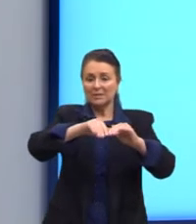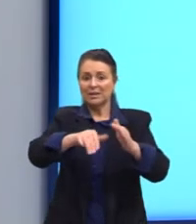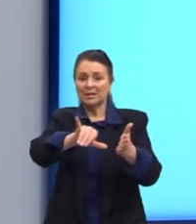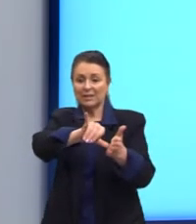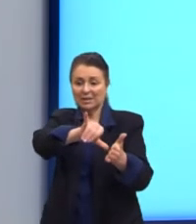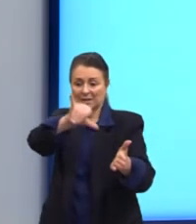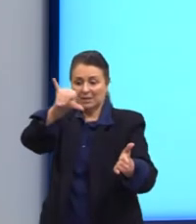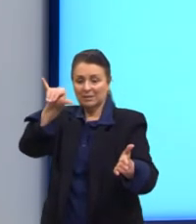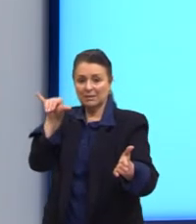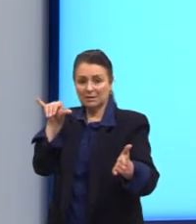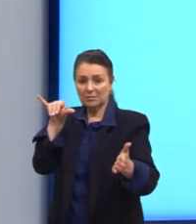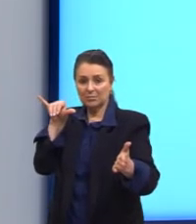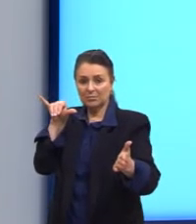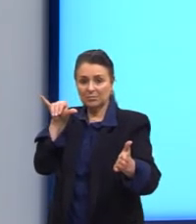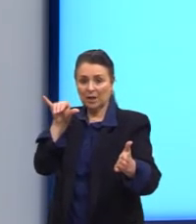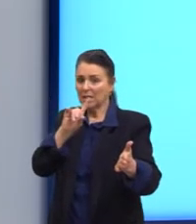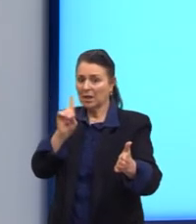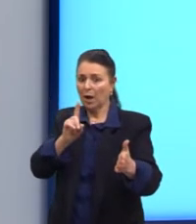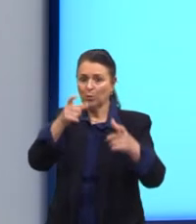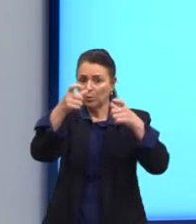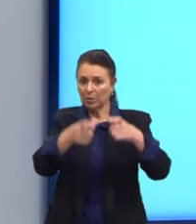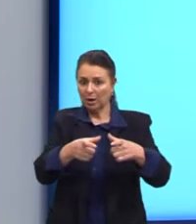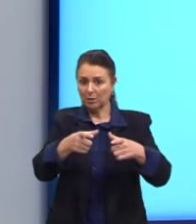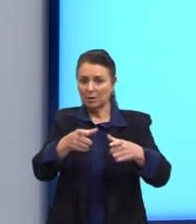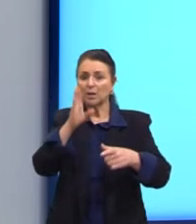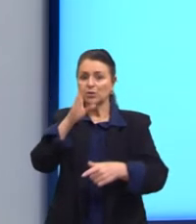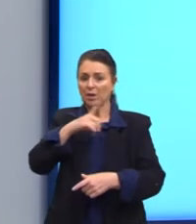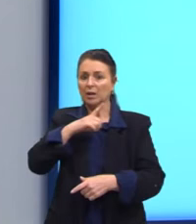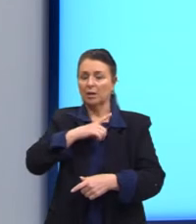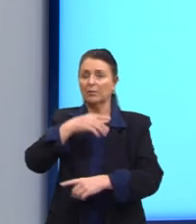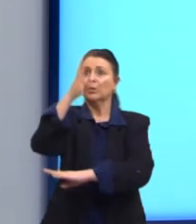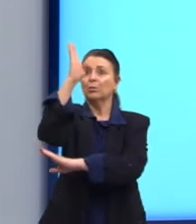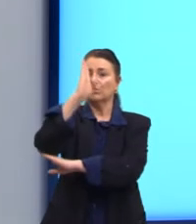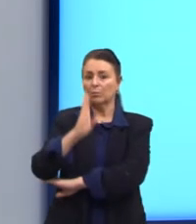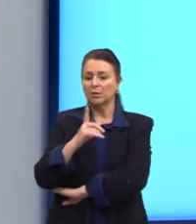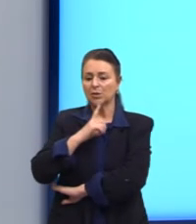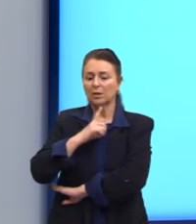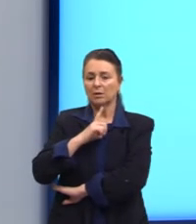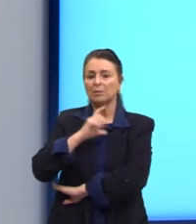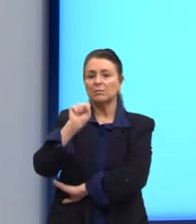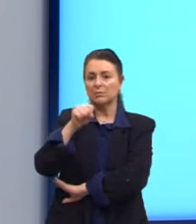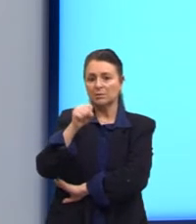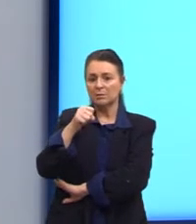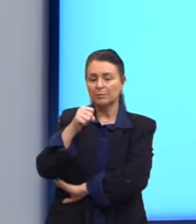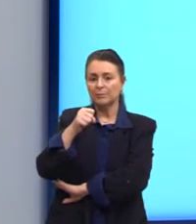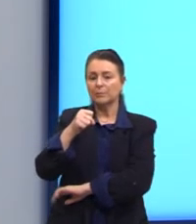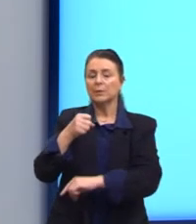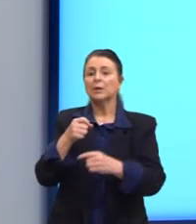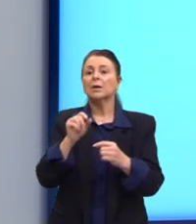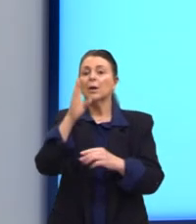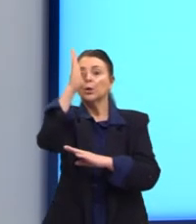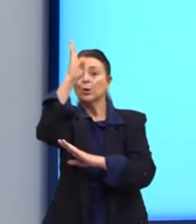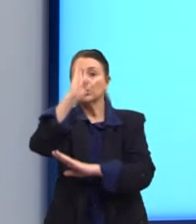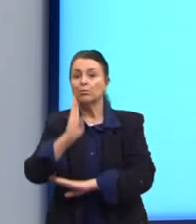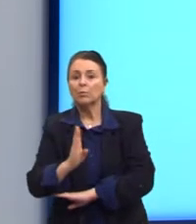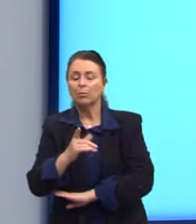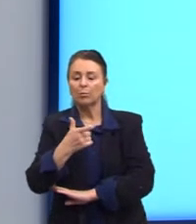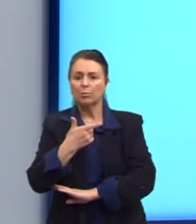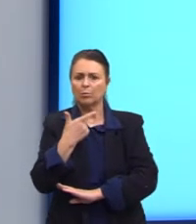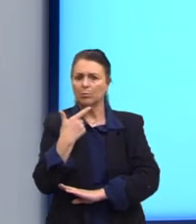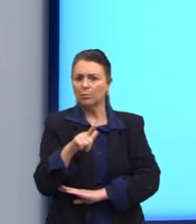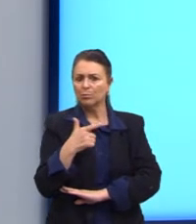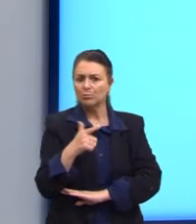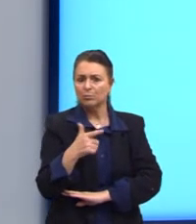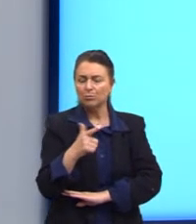seja já teve sim no Brasil uma situação em que não havia